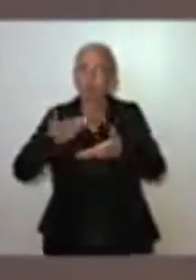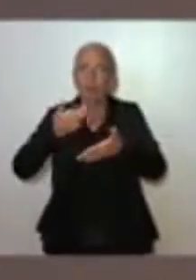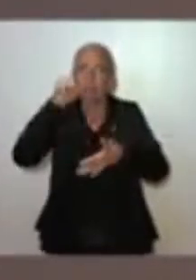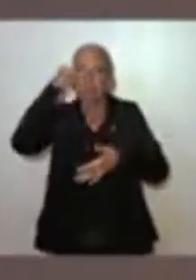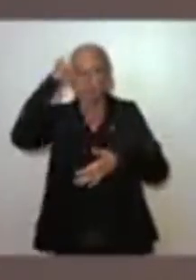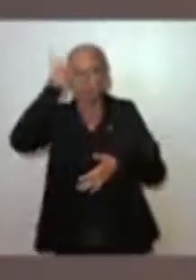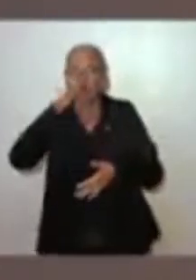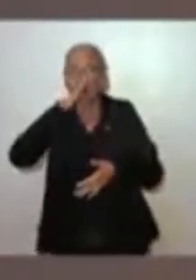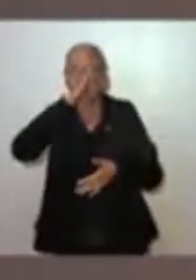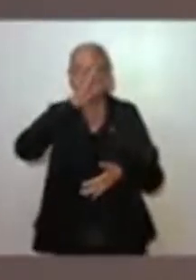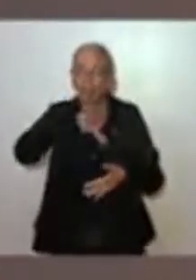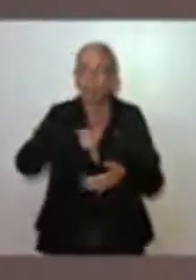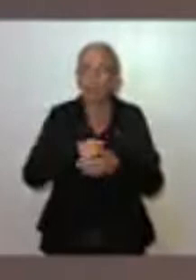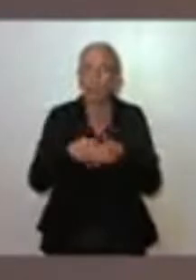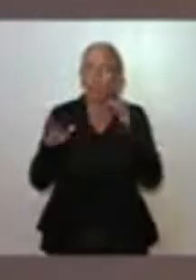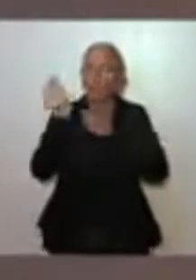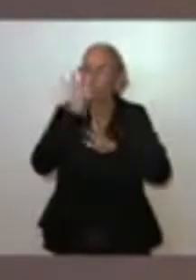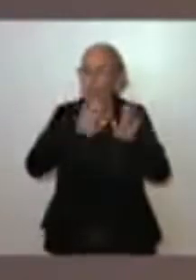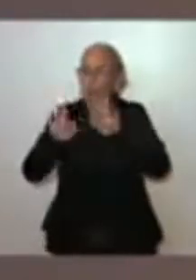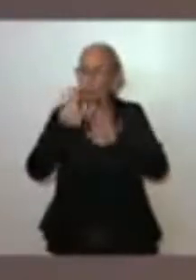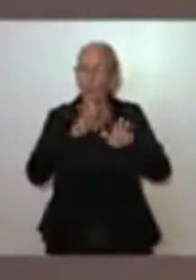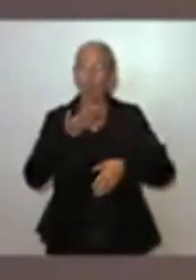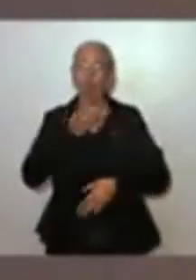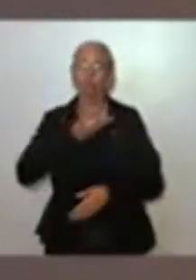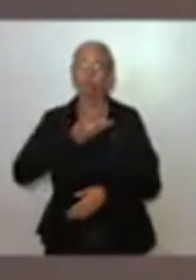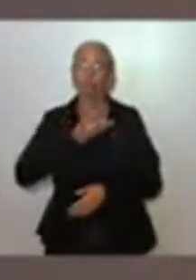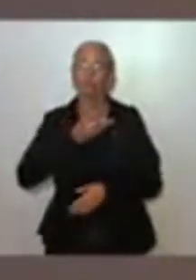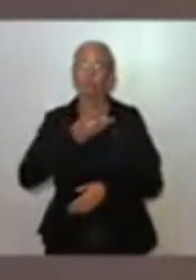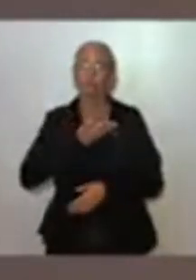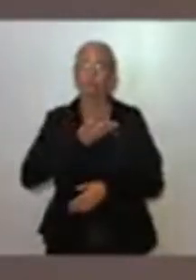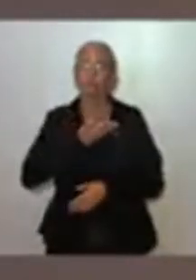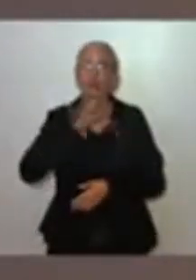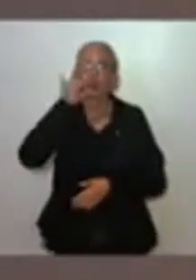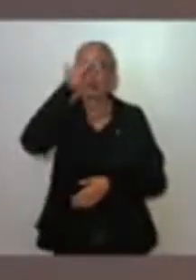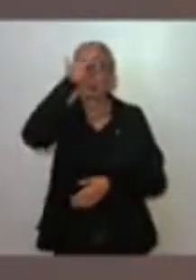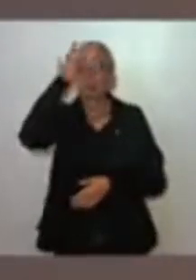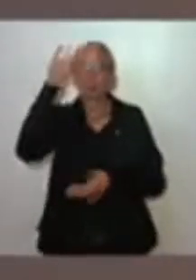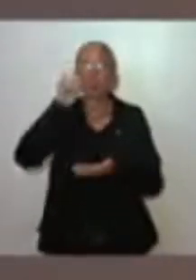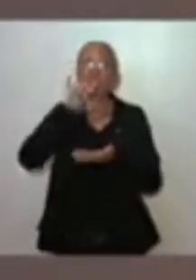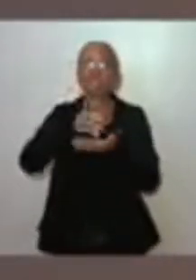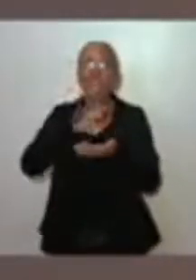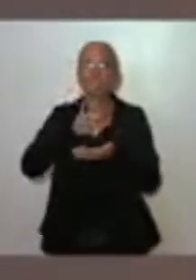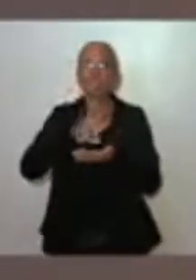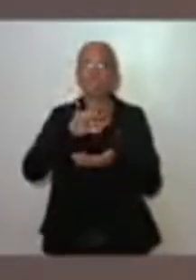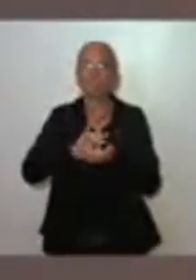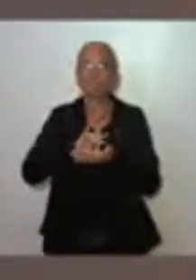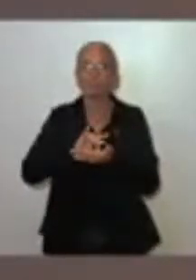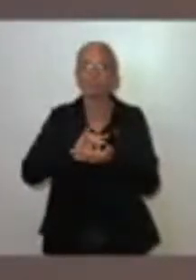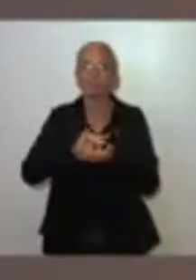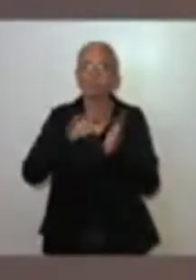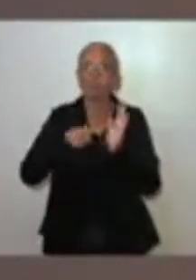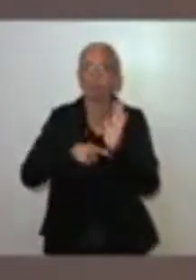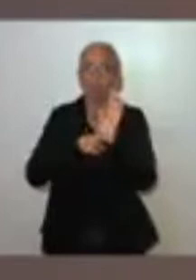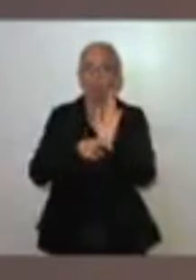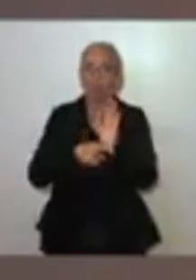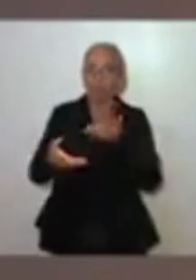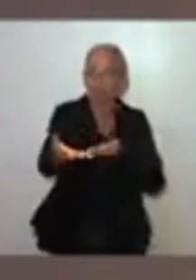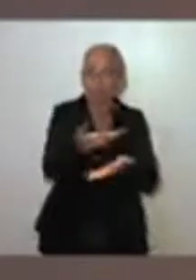outros cultivar amigos sendo pessoas Leais e solidárias